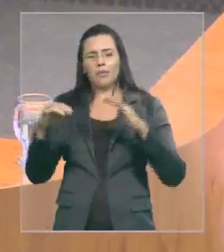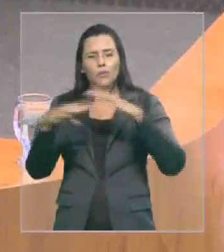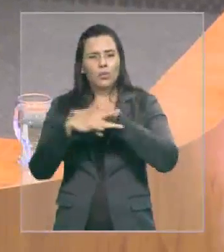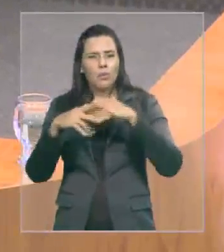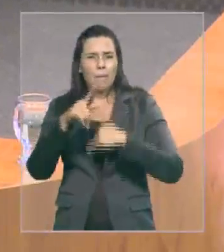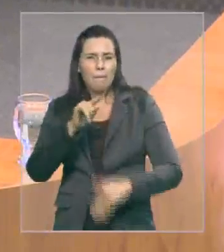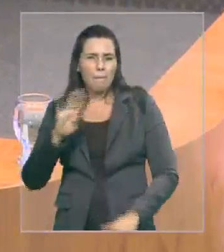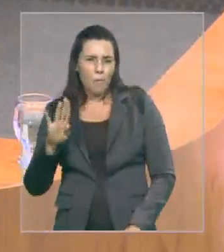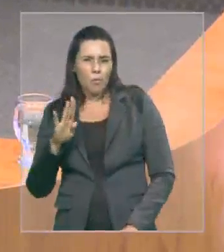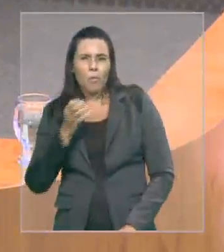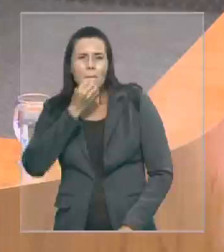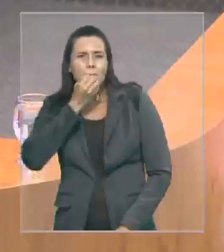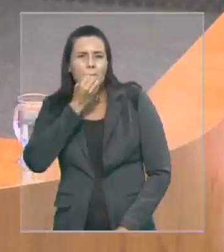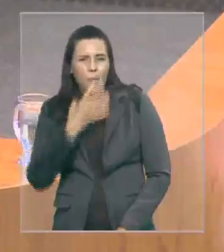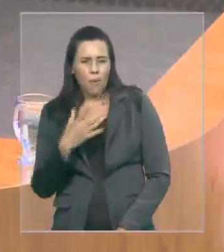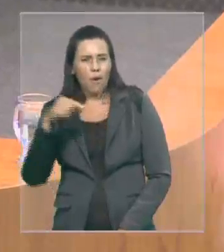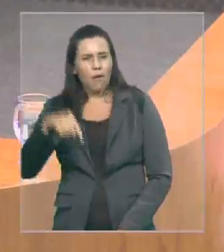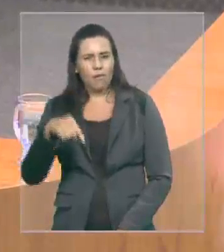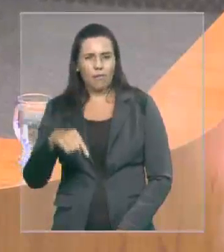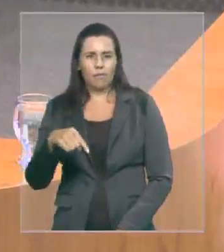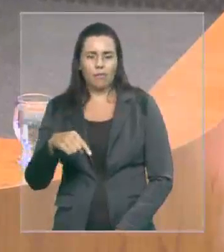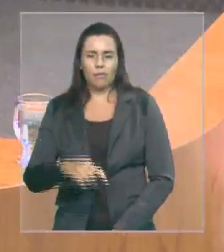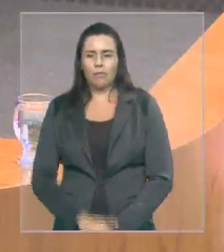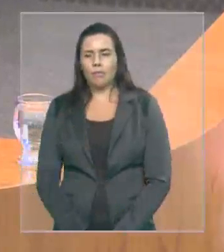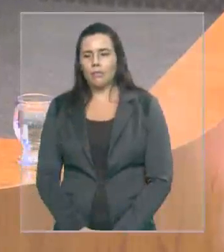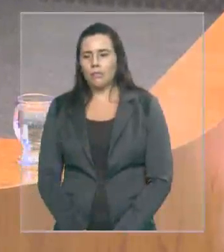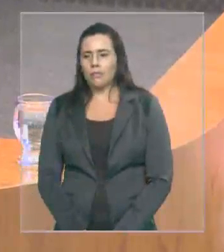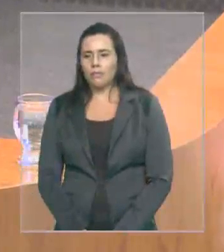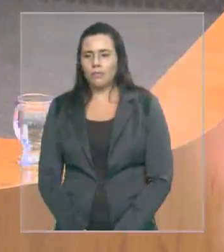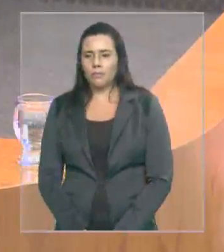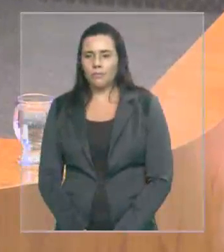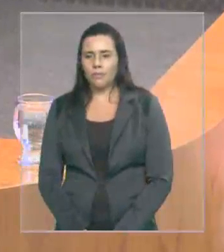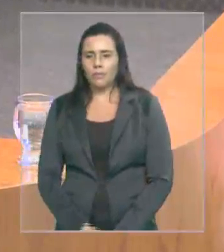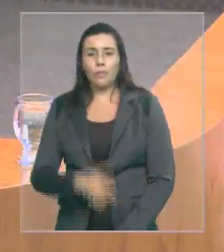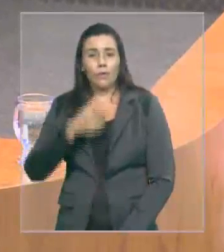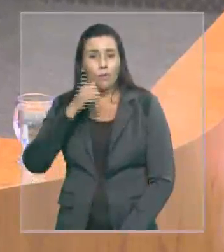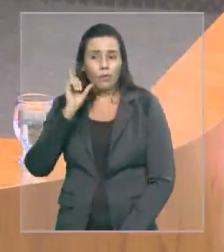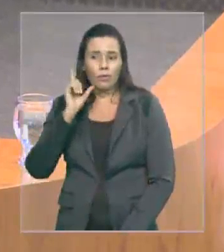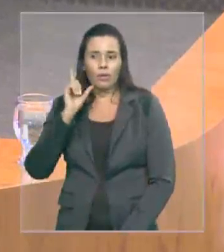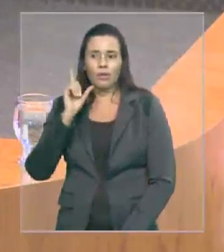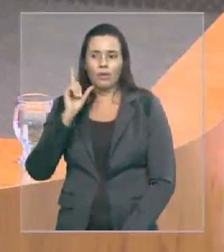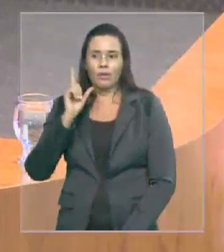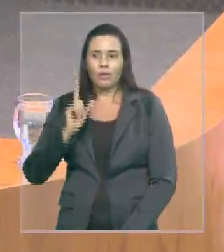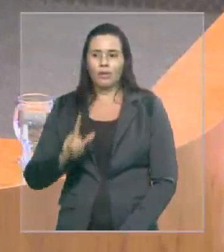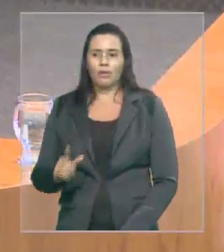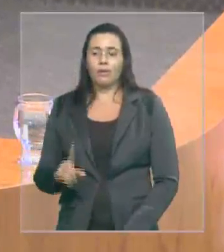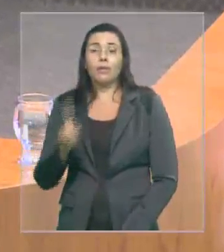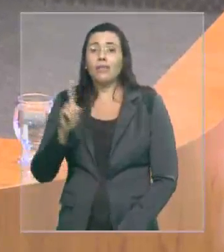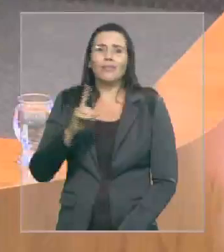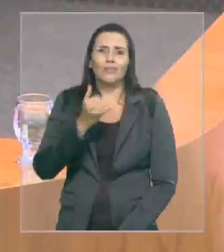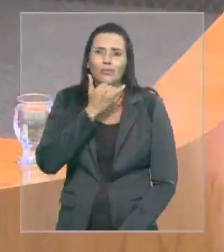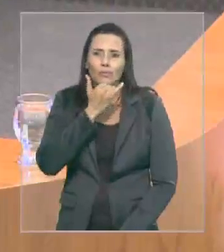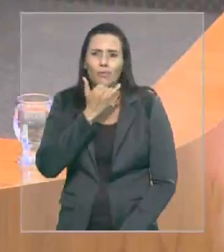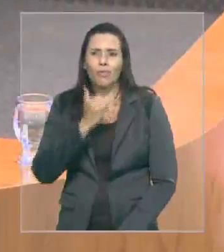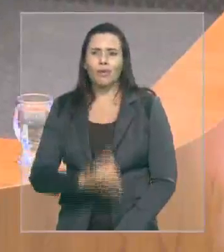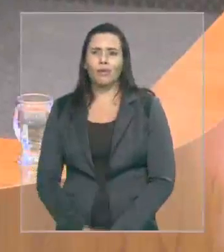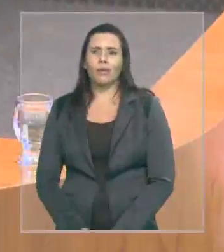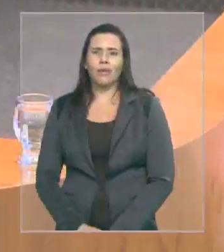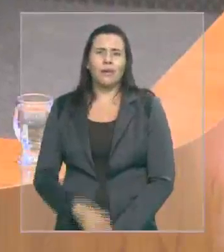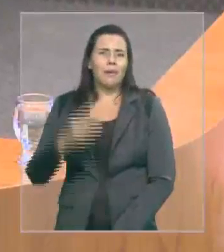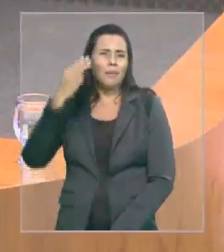filho, pensam juntos, falam juntos. Ontem ele falou, não, desculpa, é antagônico. É confusão mental.